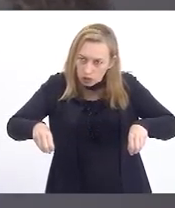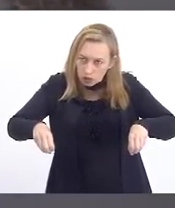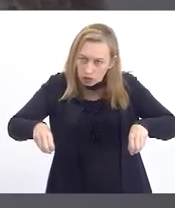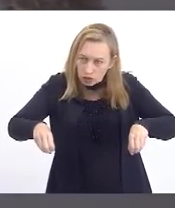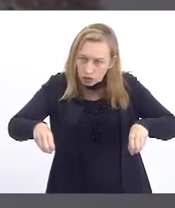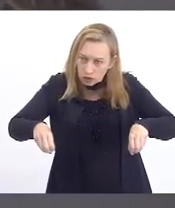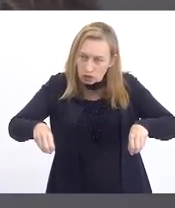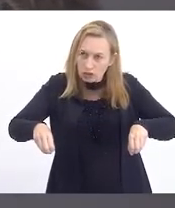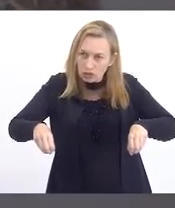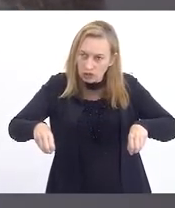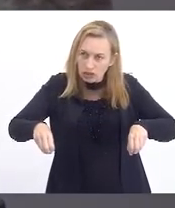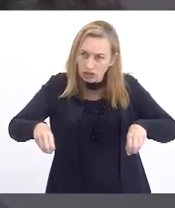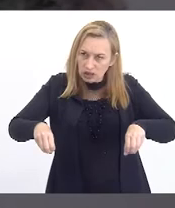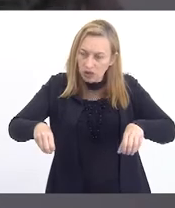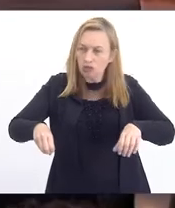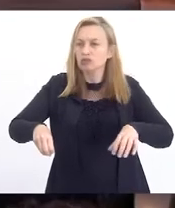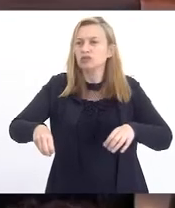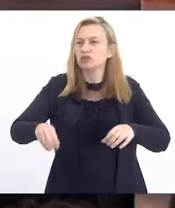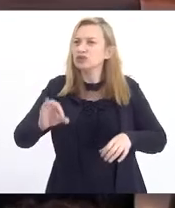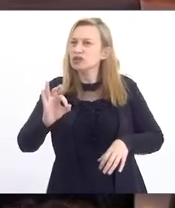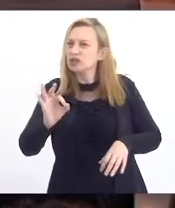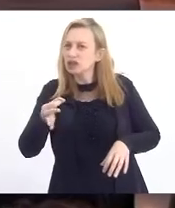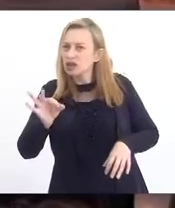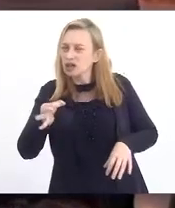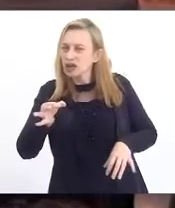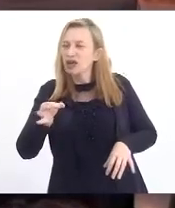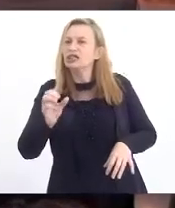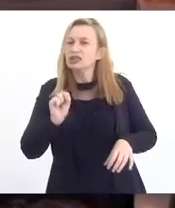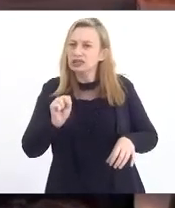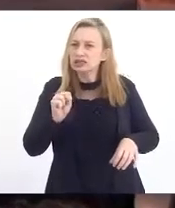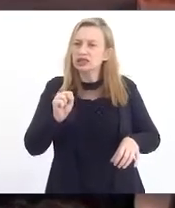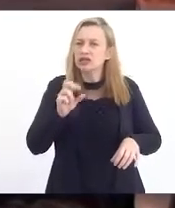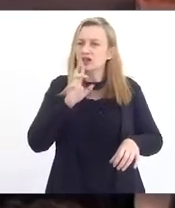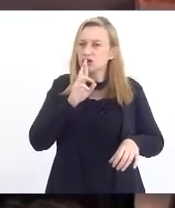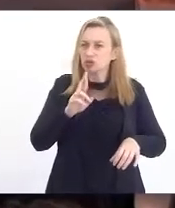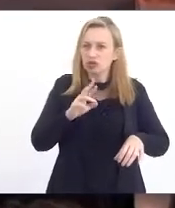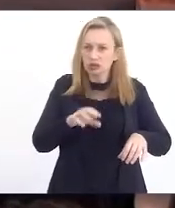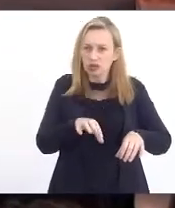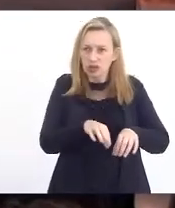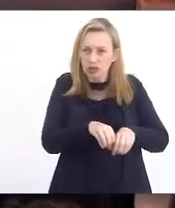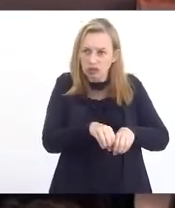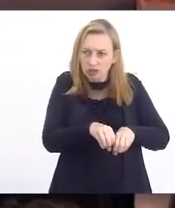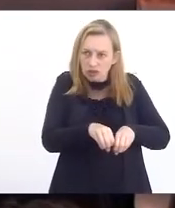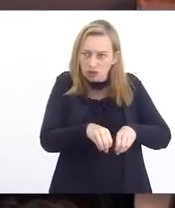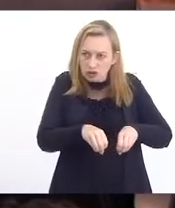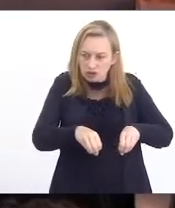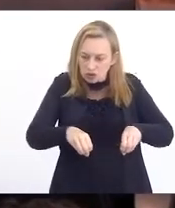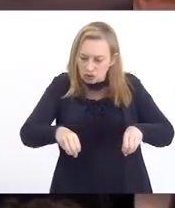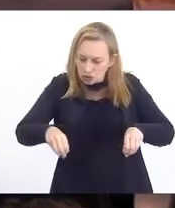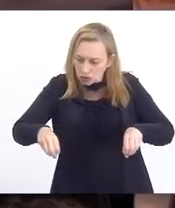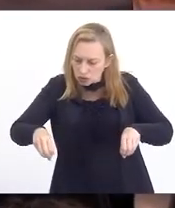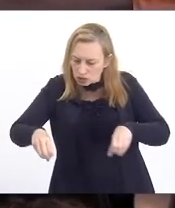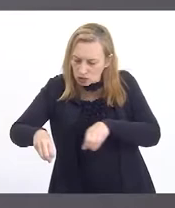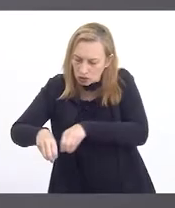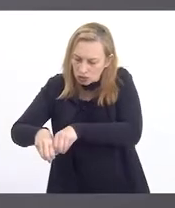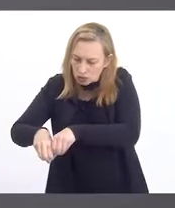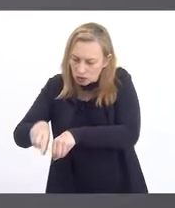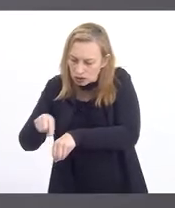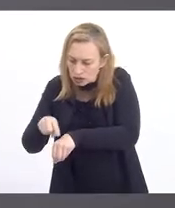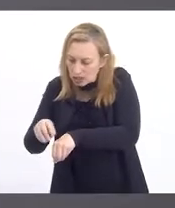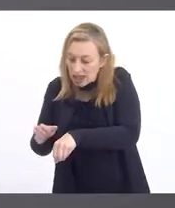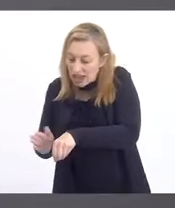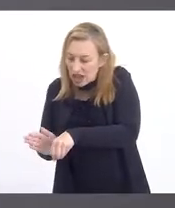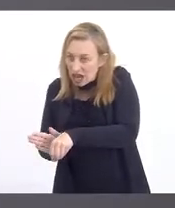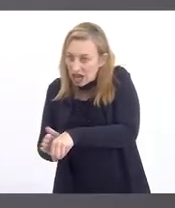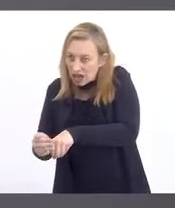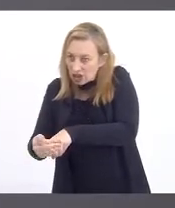agora, tem estudo, é esse canal, não é isso, Humberto? É, sim, deixa eu responder aqui. Na verdade, o dique vai ser só claro. Esse pedacinho aqui, ó. Isso. Só esse. A água vai passar